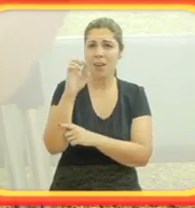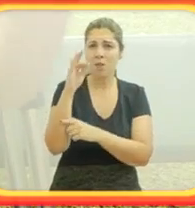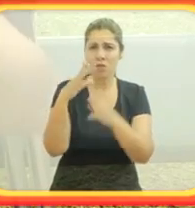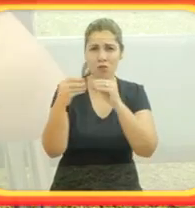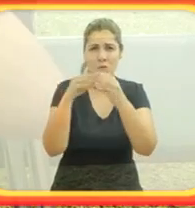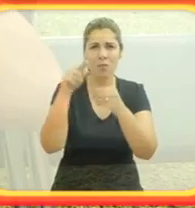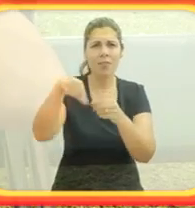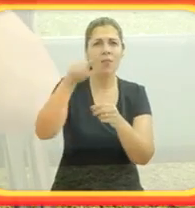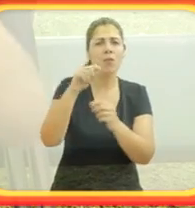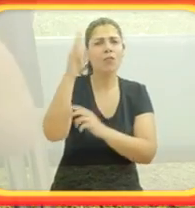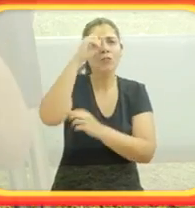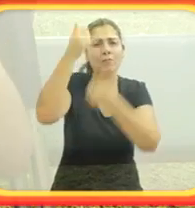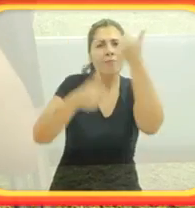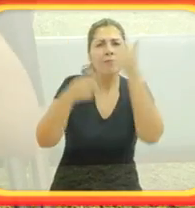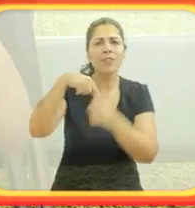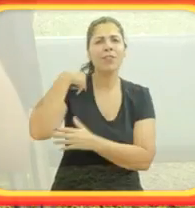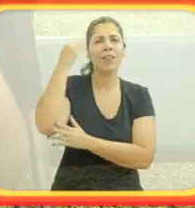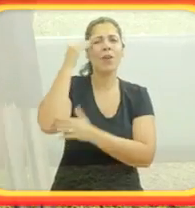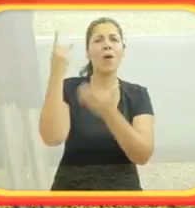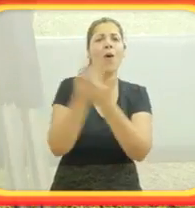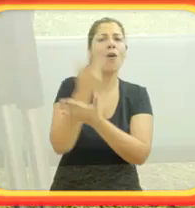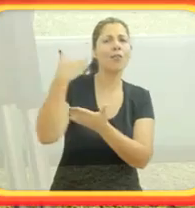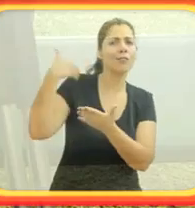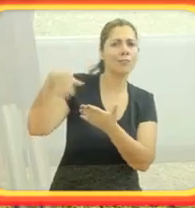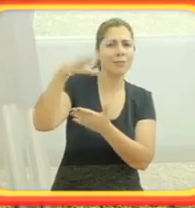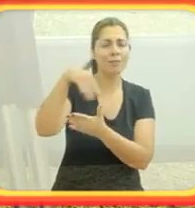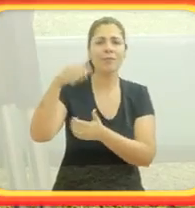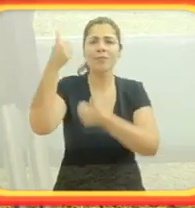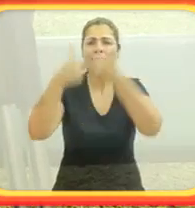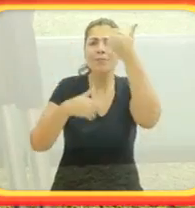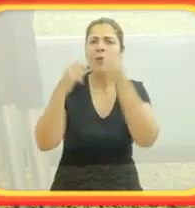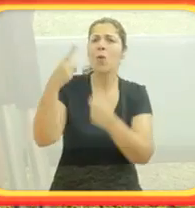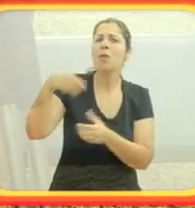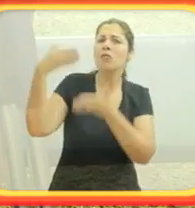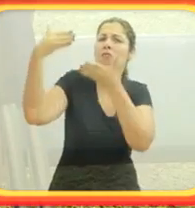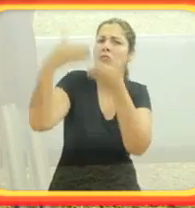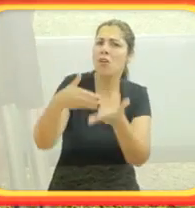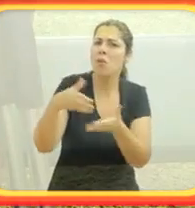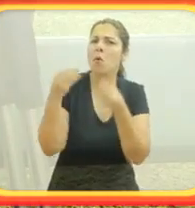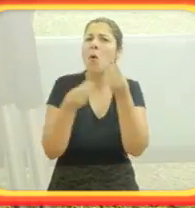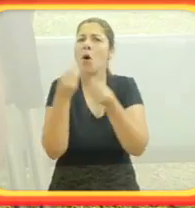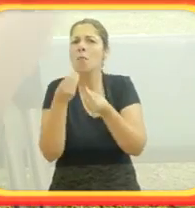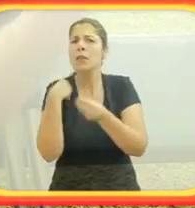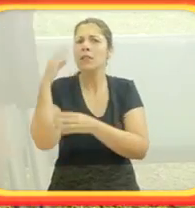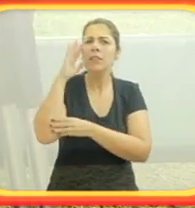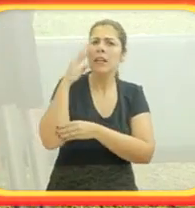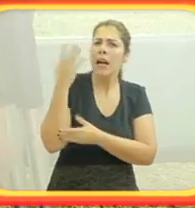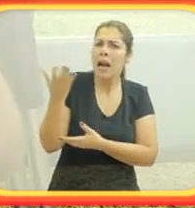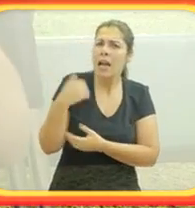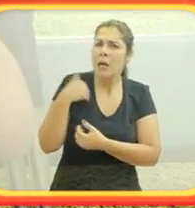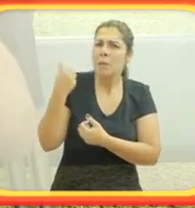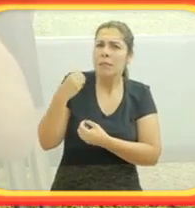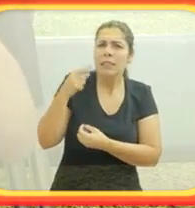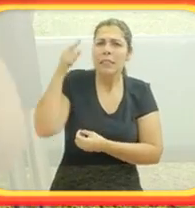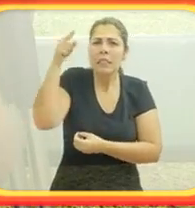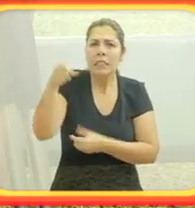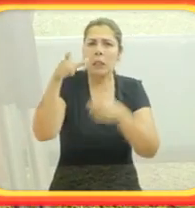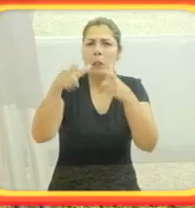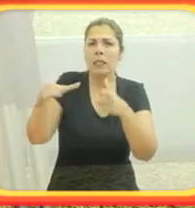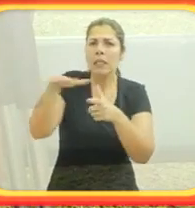pelas histórias deles, eu ia entendendo de onde eles eram, o que acontecia, como